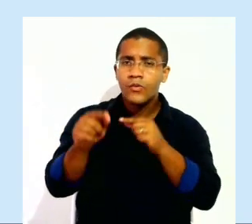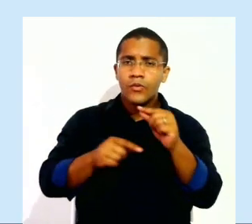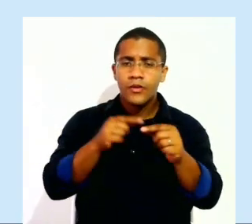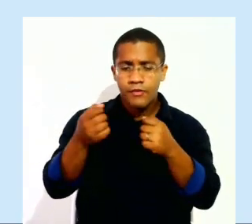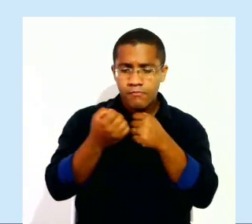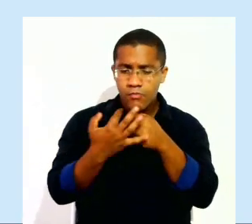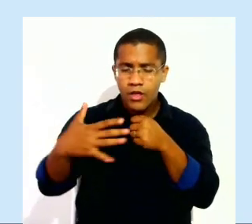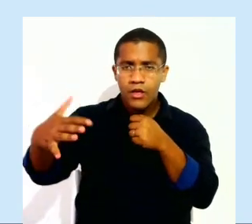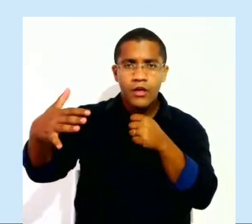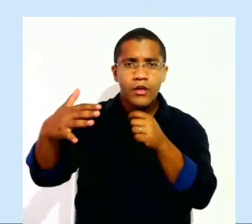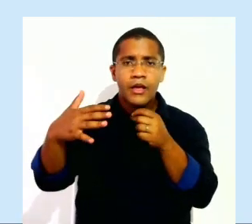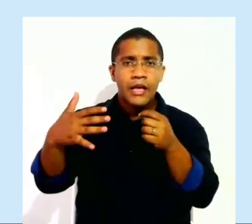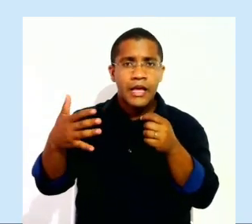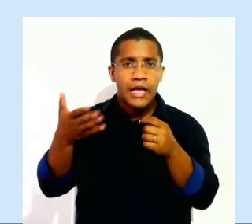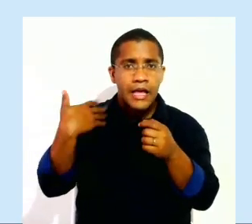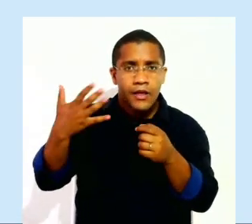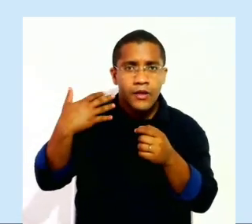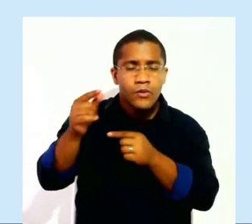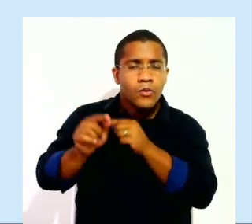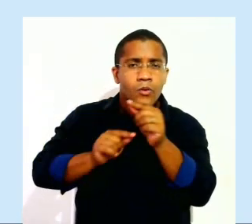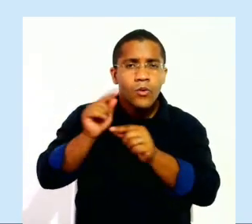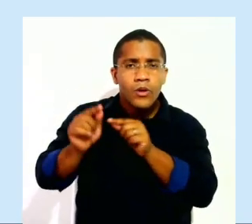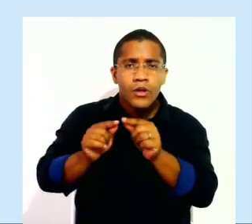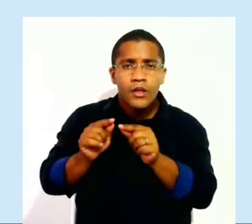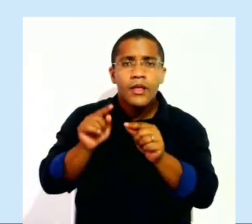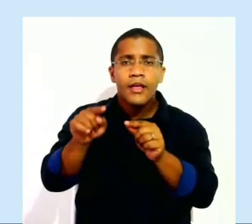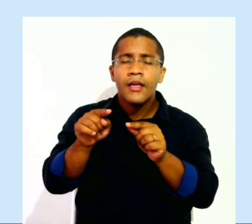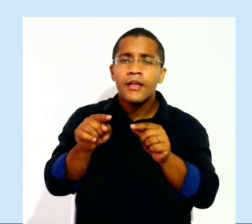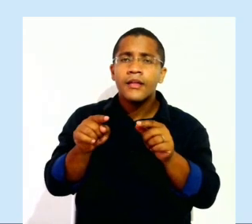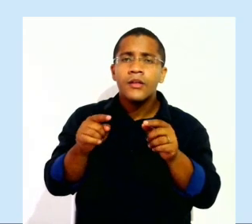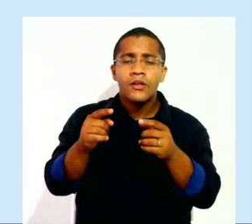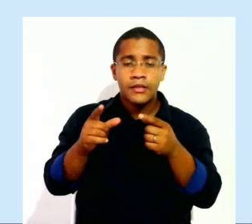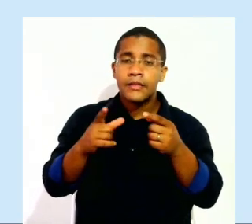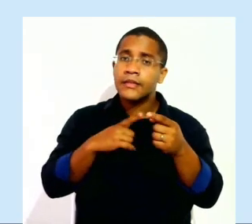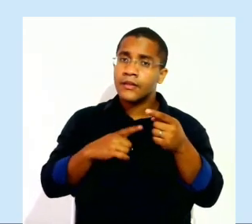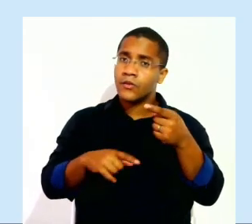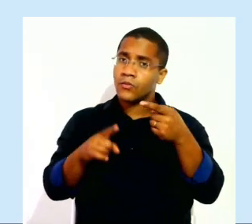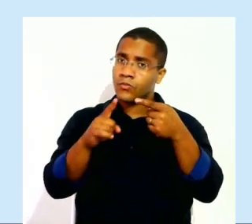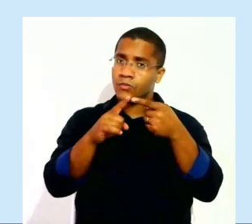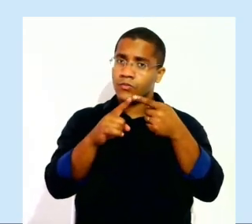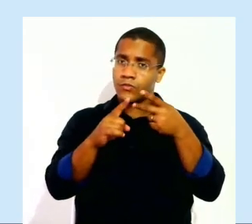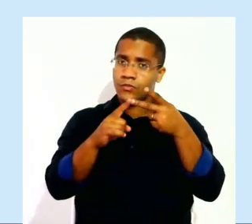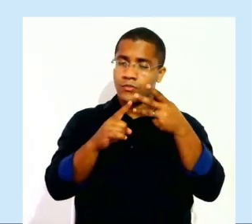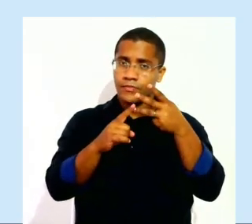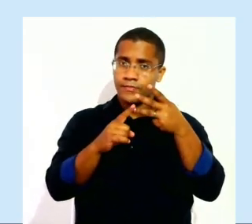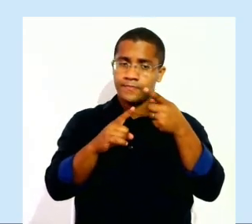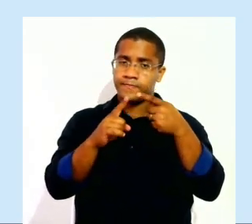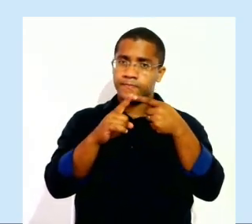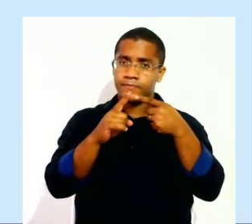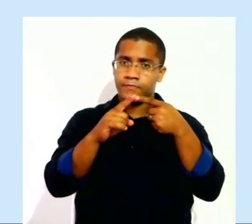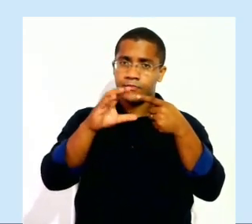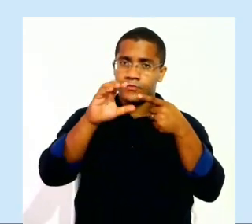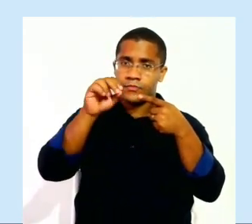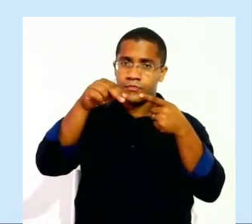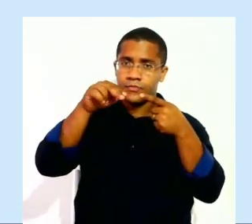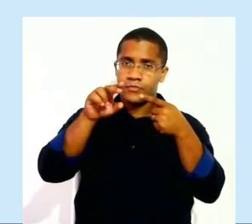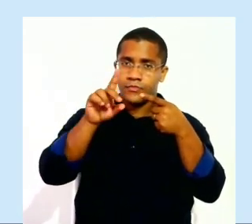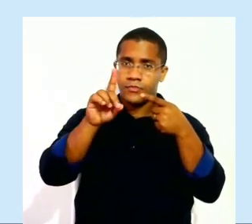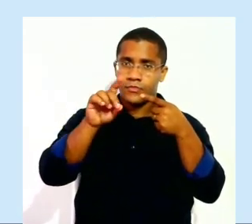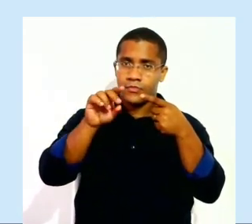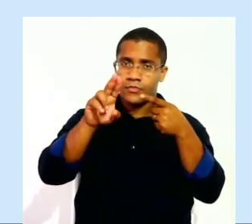essa propagação, essa transmissão do calor, ela é basicamente feita em três tipos, que a gente chama de